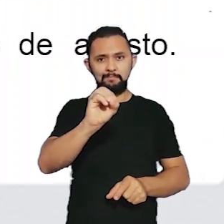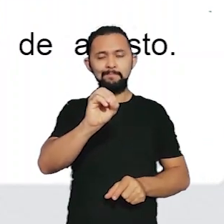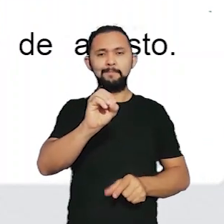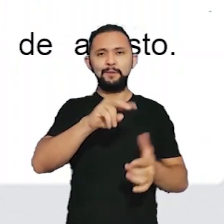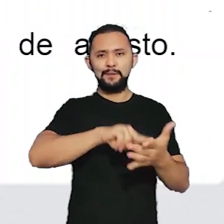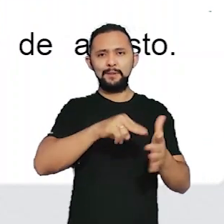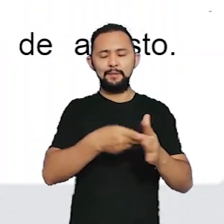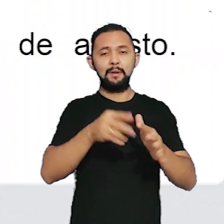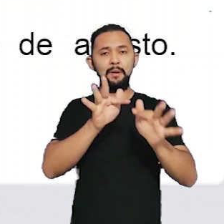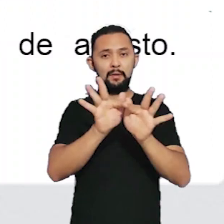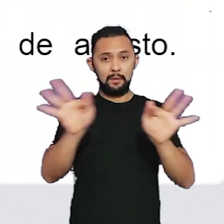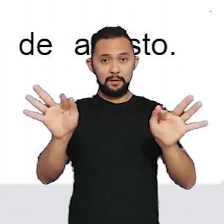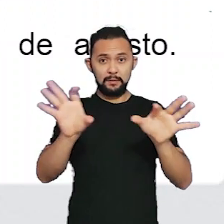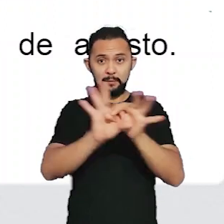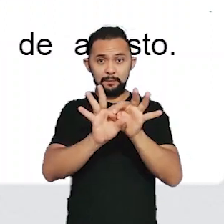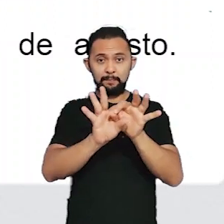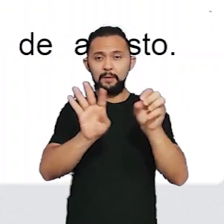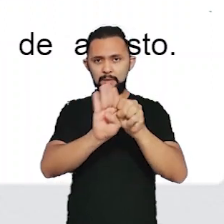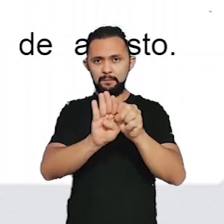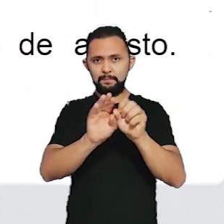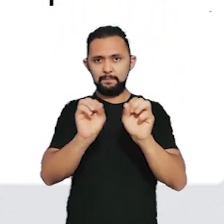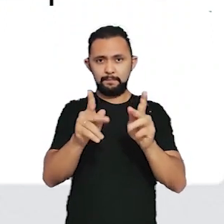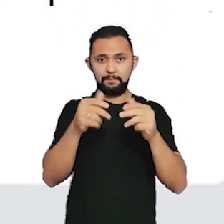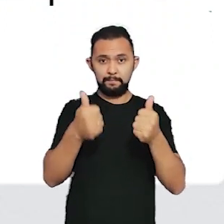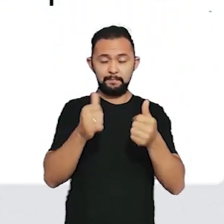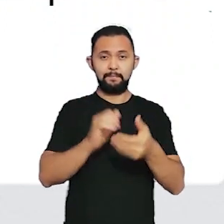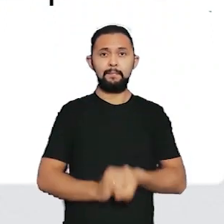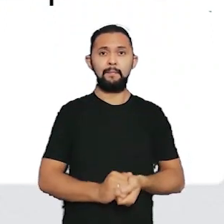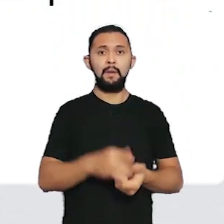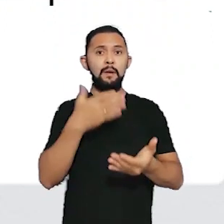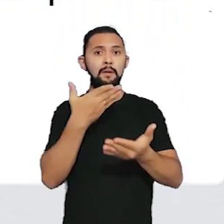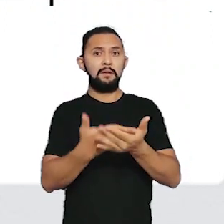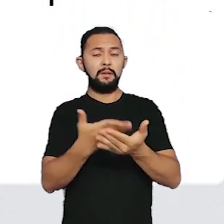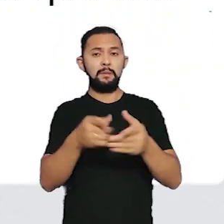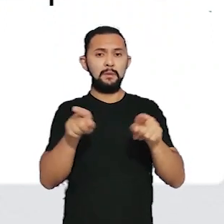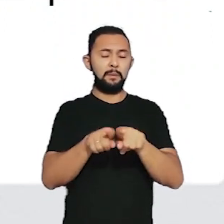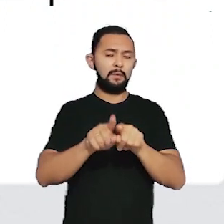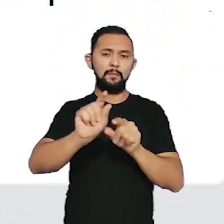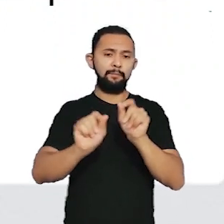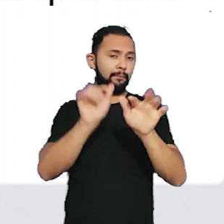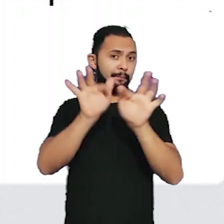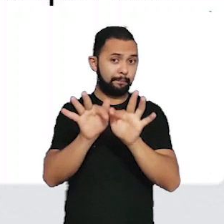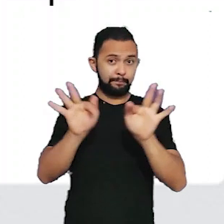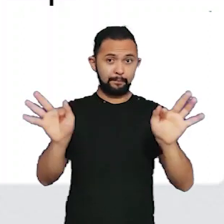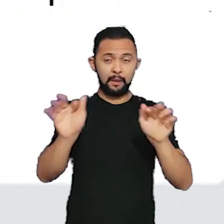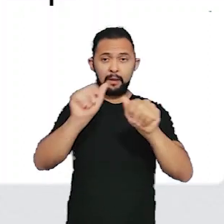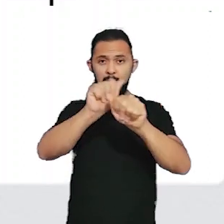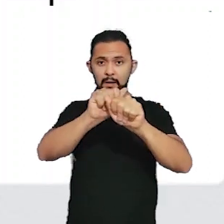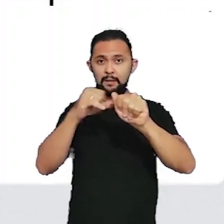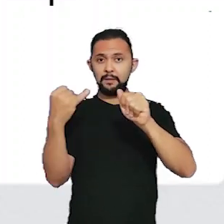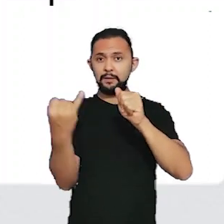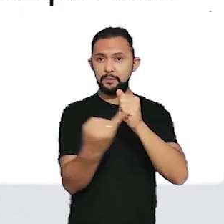subordinada substantiva, tá bom? Também estudamos sobre as orações